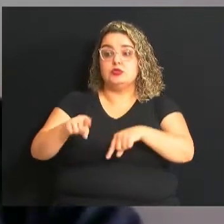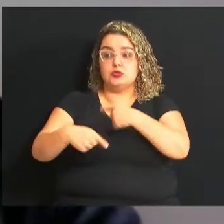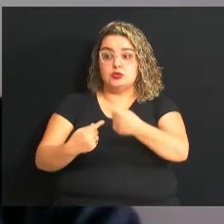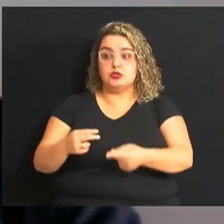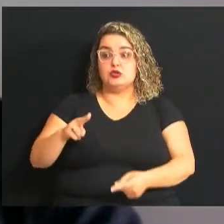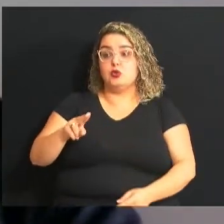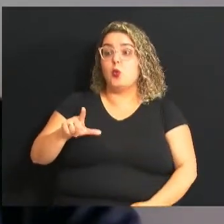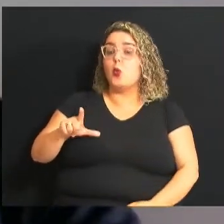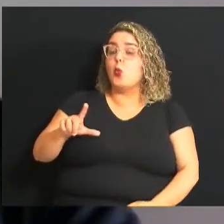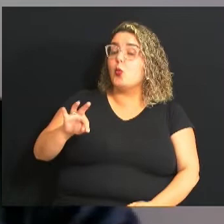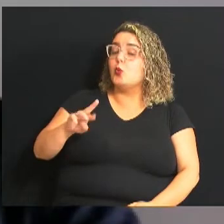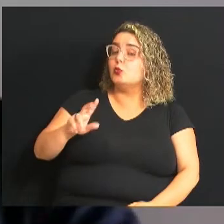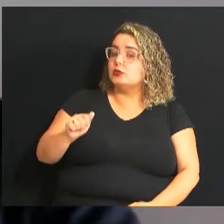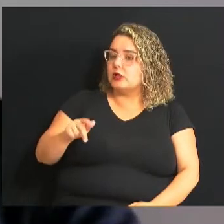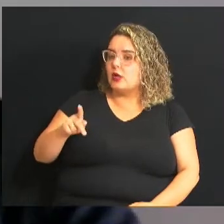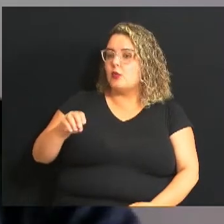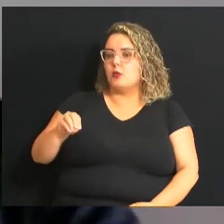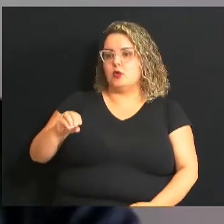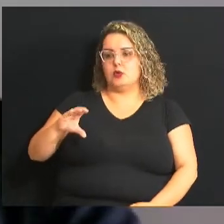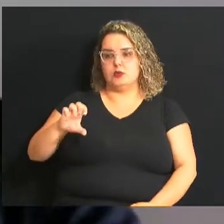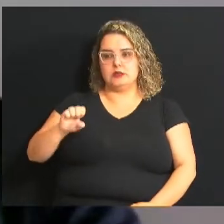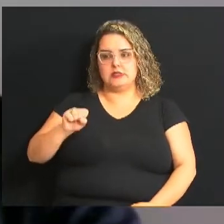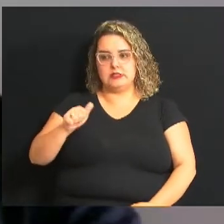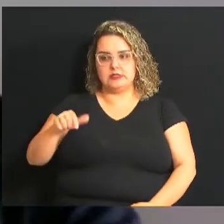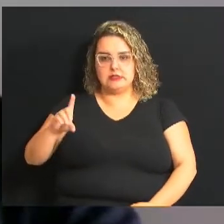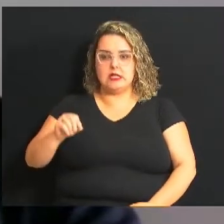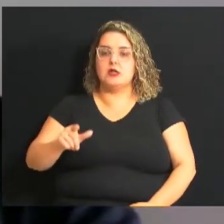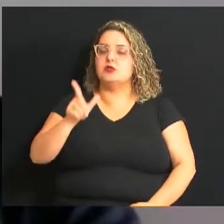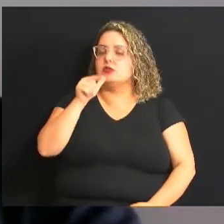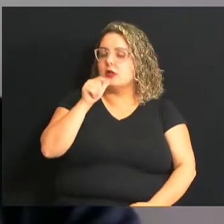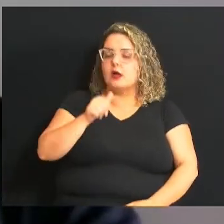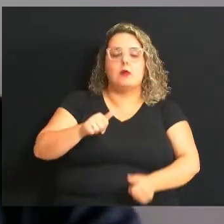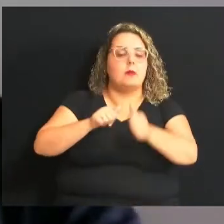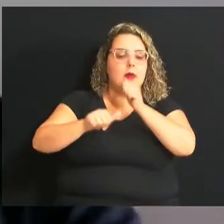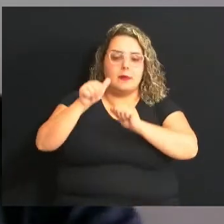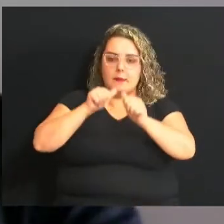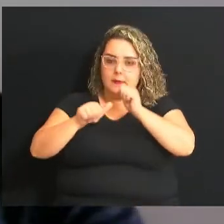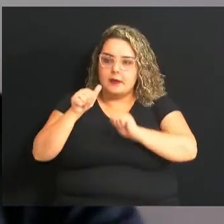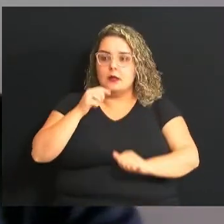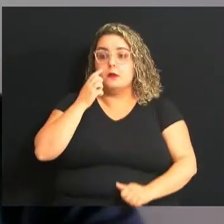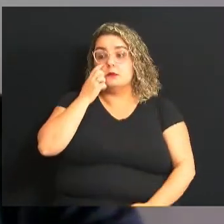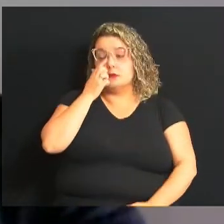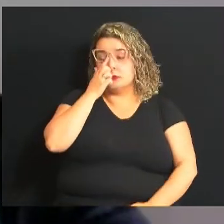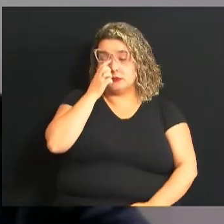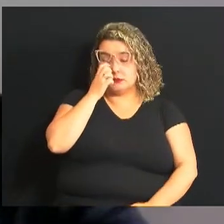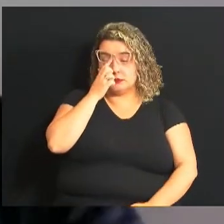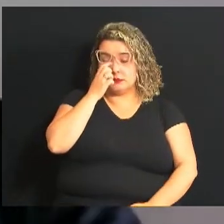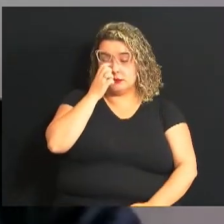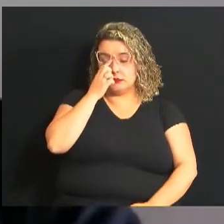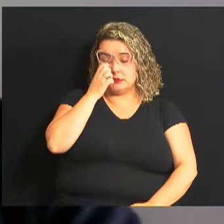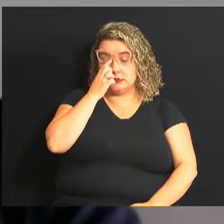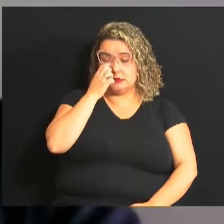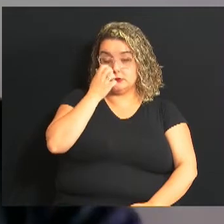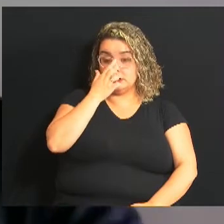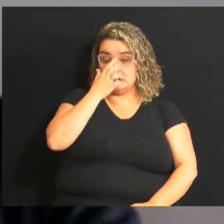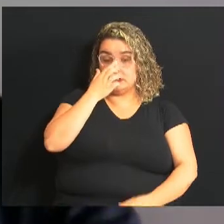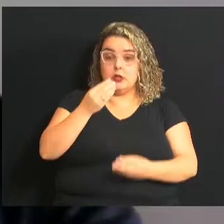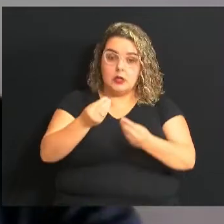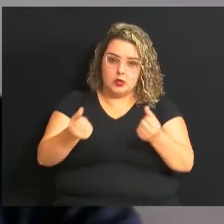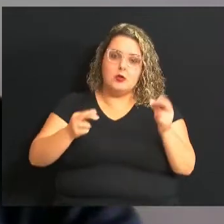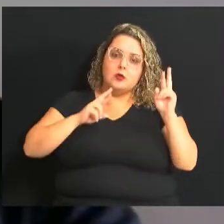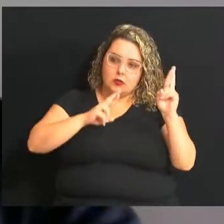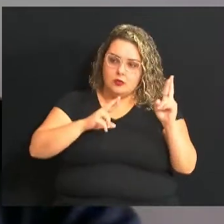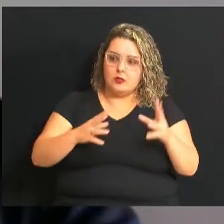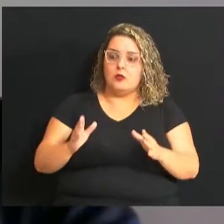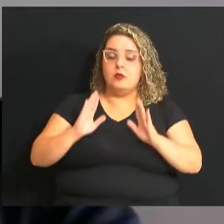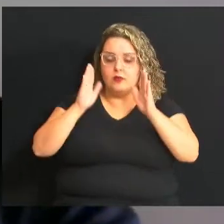ultraprocessados, aumentar o consumo de água, aumentar a qualidade do sono, focar na